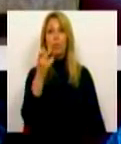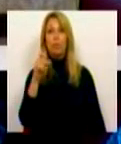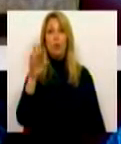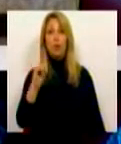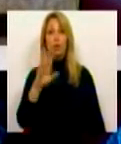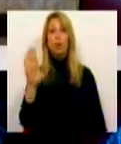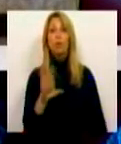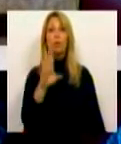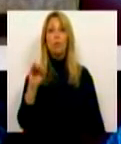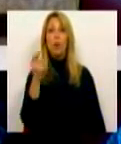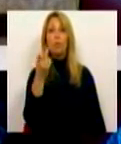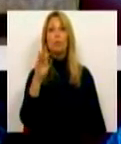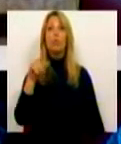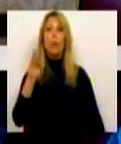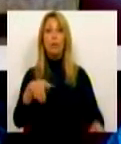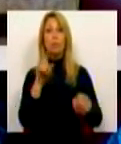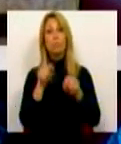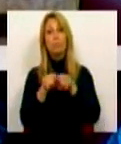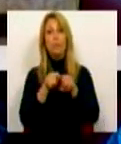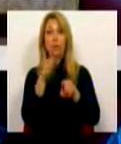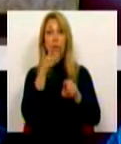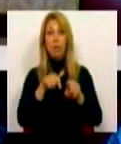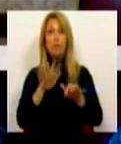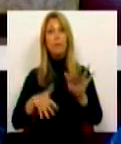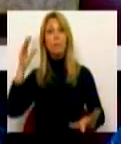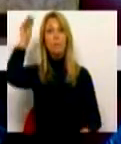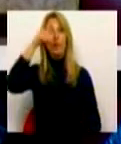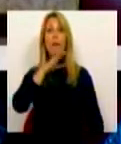João Soares, deputado à Assembleia da República, à